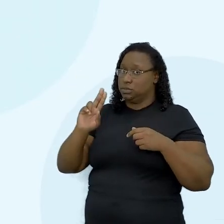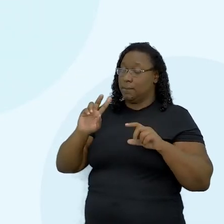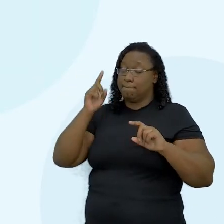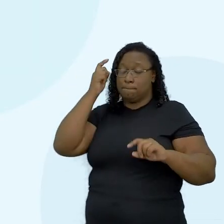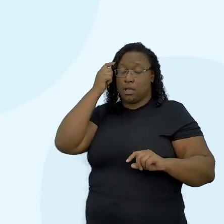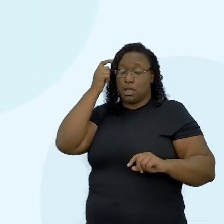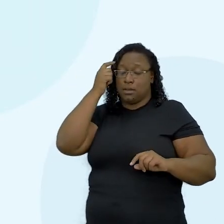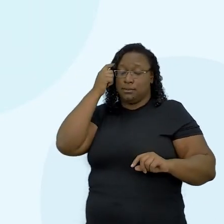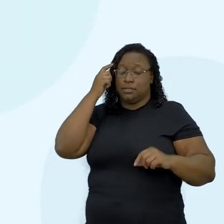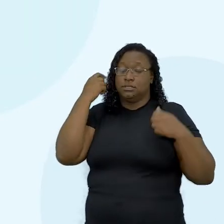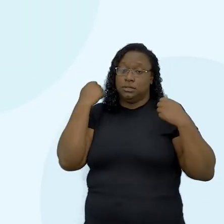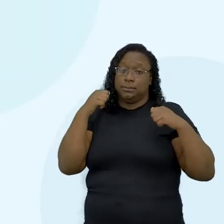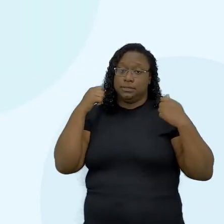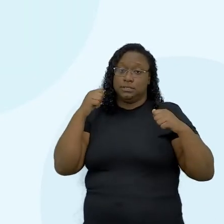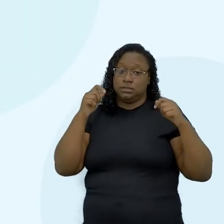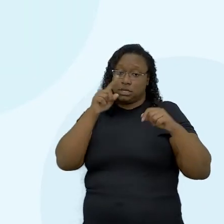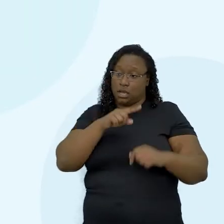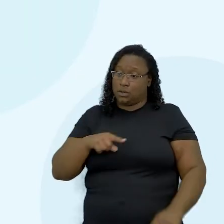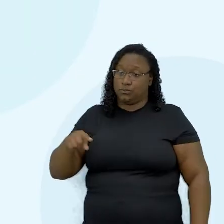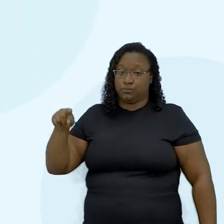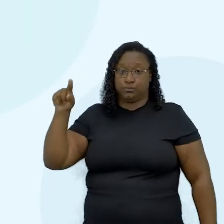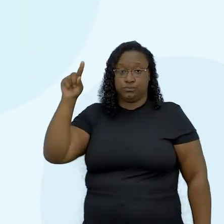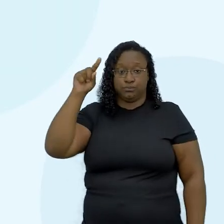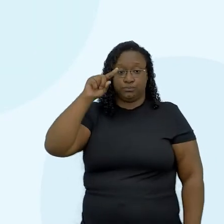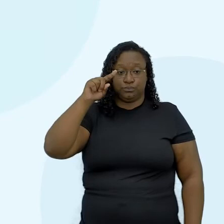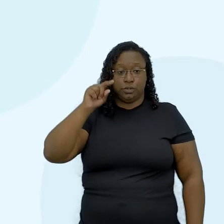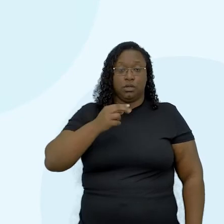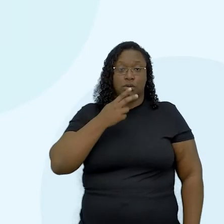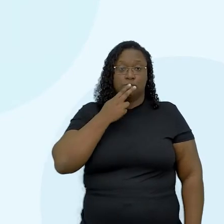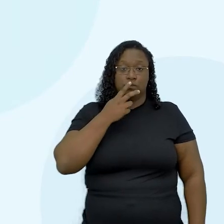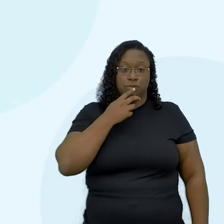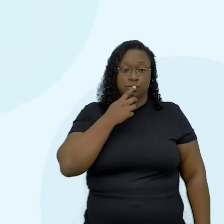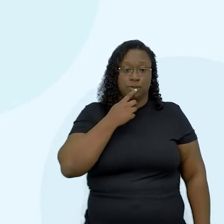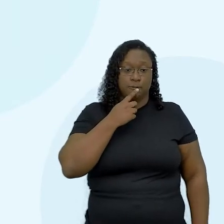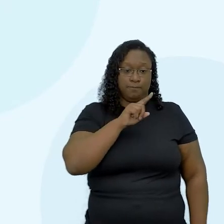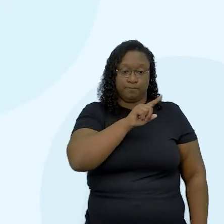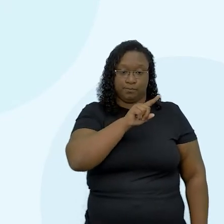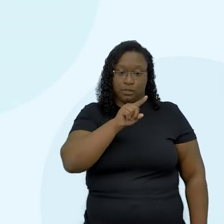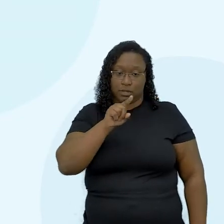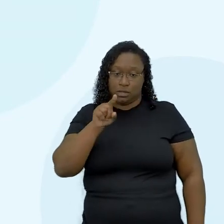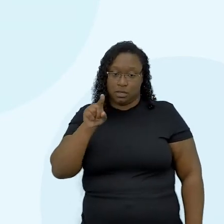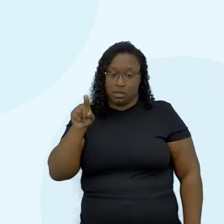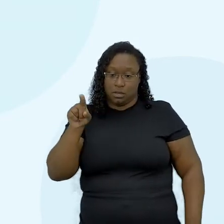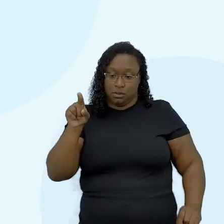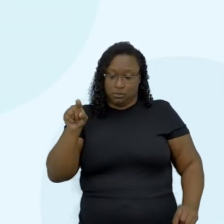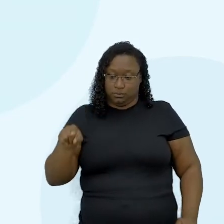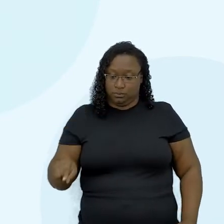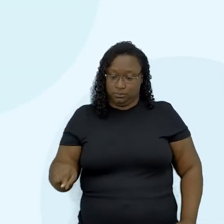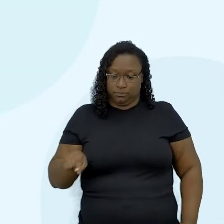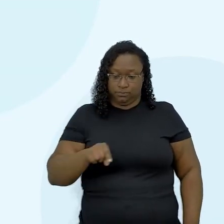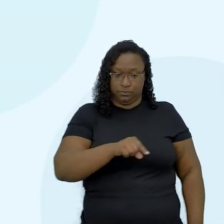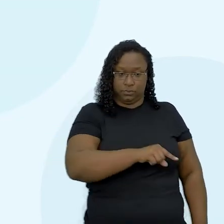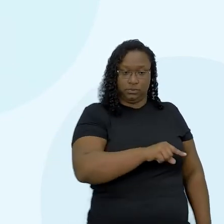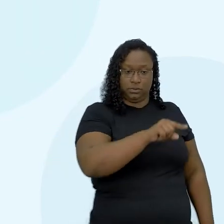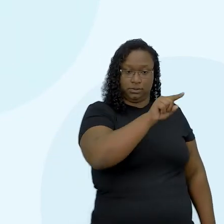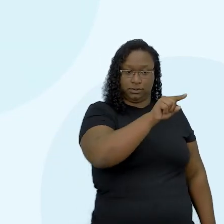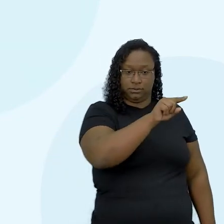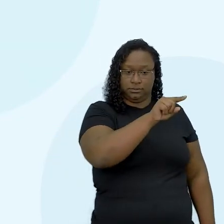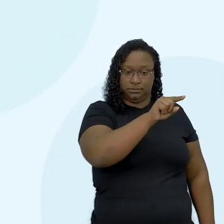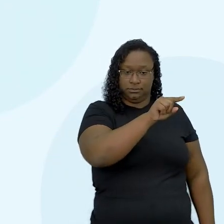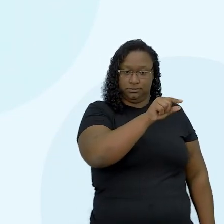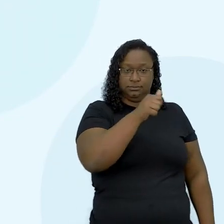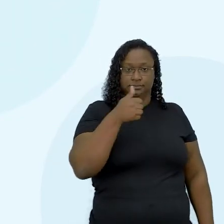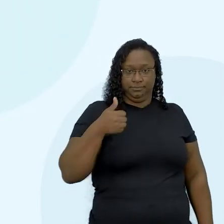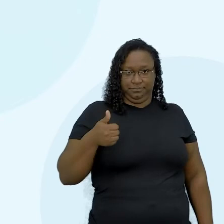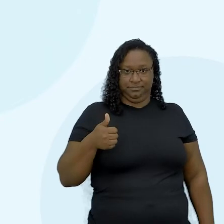figura formada. Então veja, ó, o vermelho forma um retângulo, tá certo? Okay, então ó. O consumo é a área do retângulo. Base